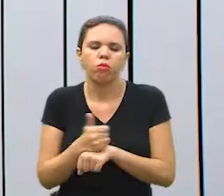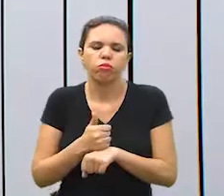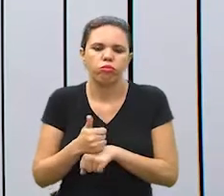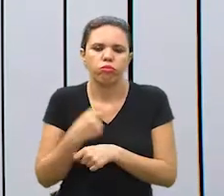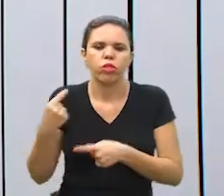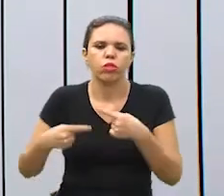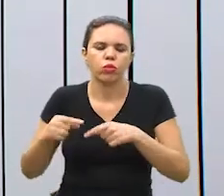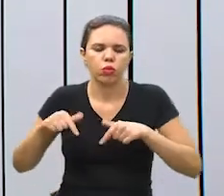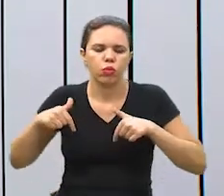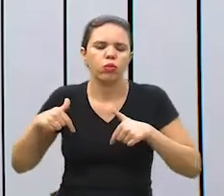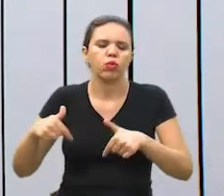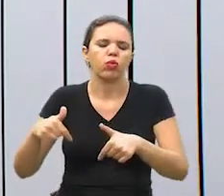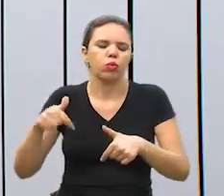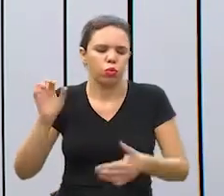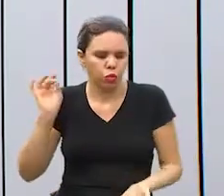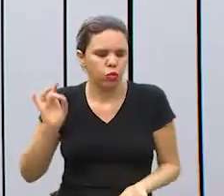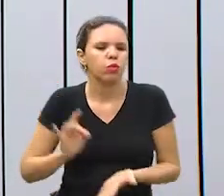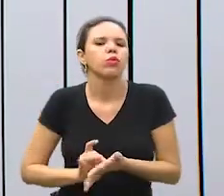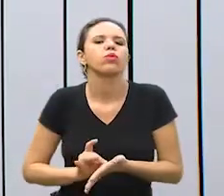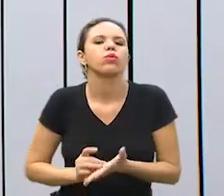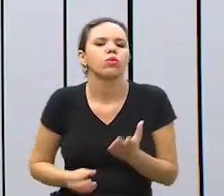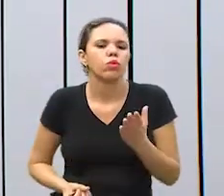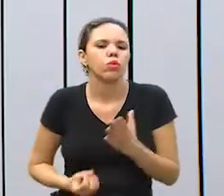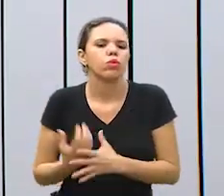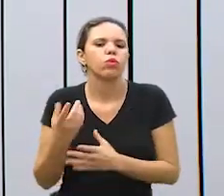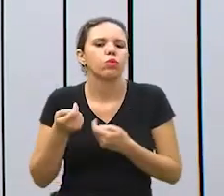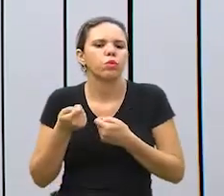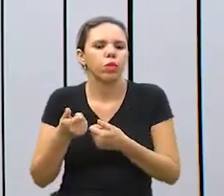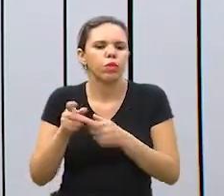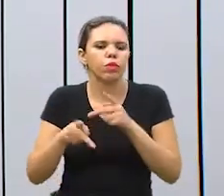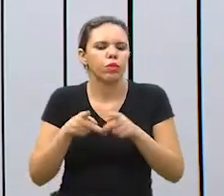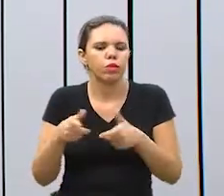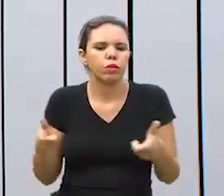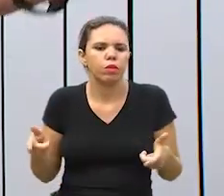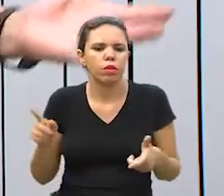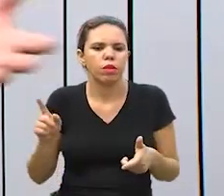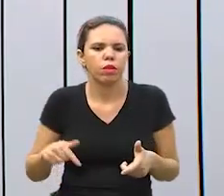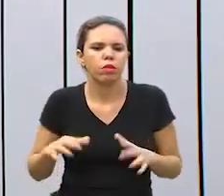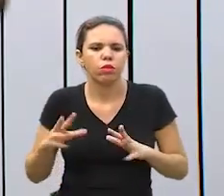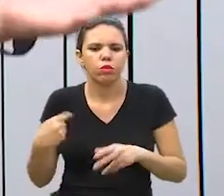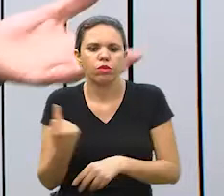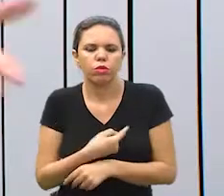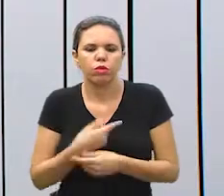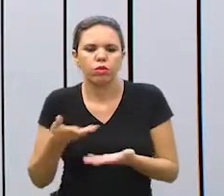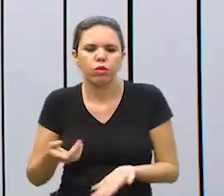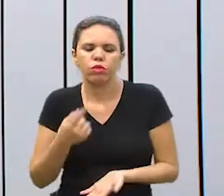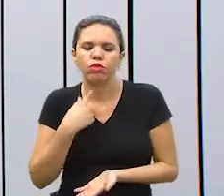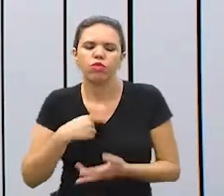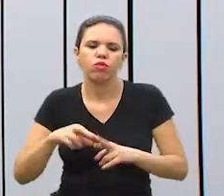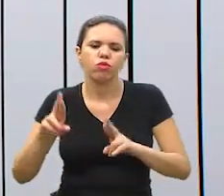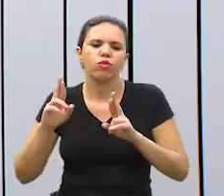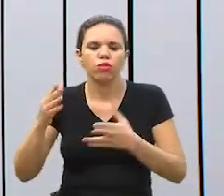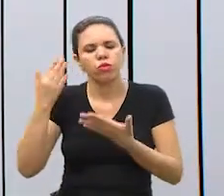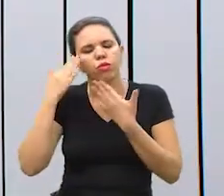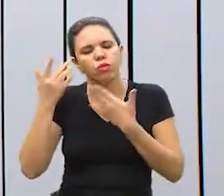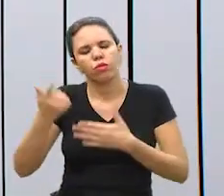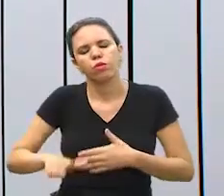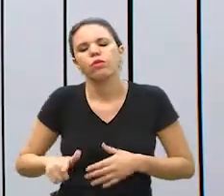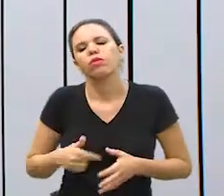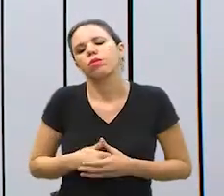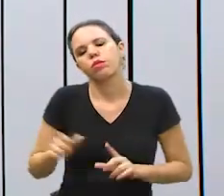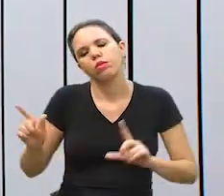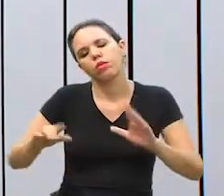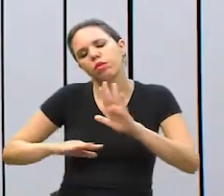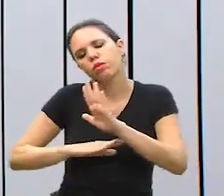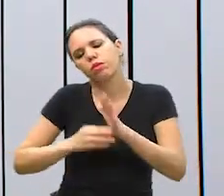discuta ações que realmente venham em benefício da população, que é o que todos nós aqui desejamos. E eu agradeço mais uma vez à